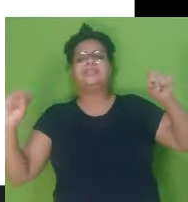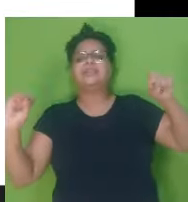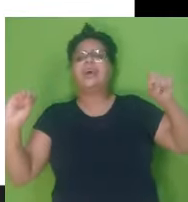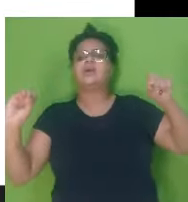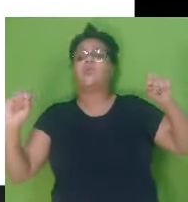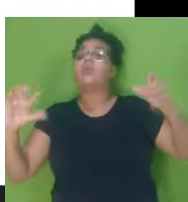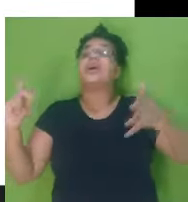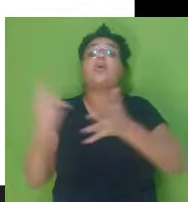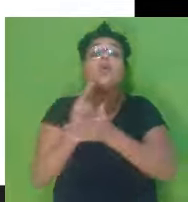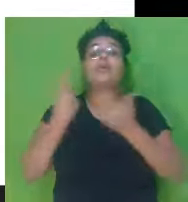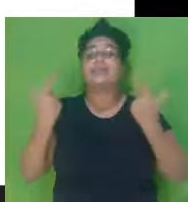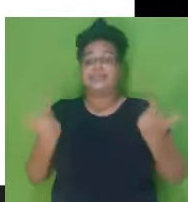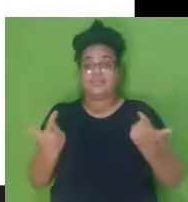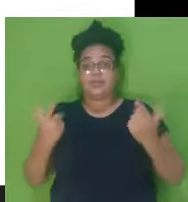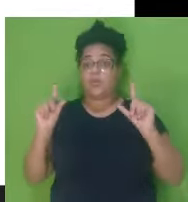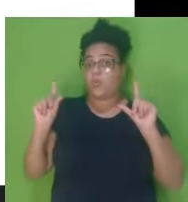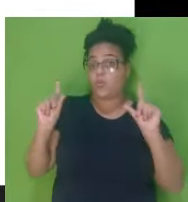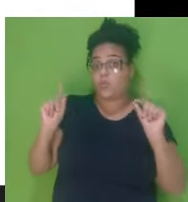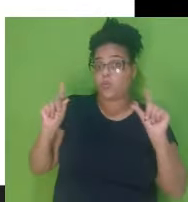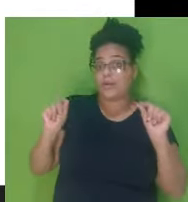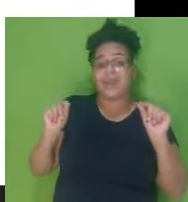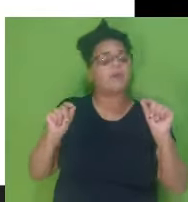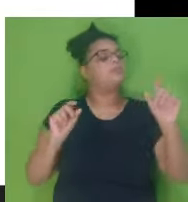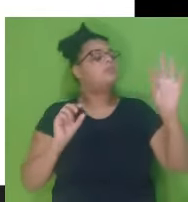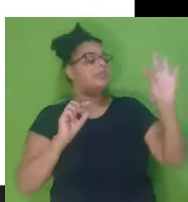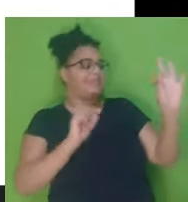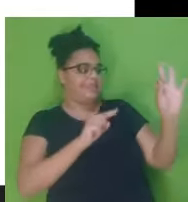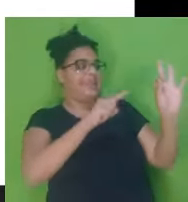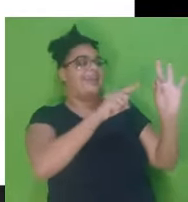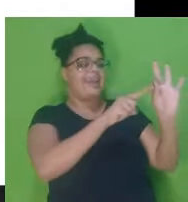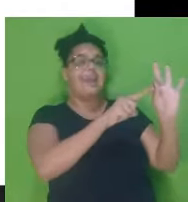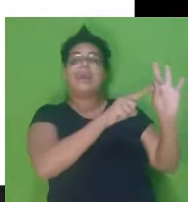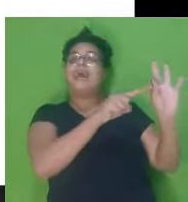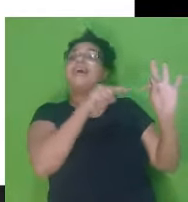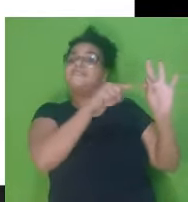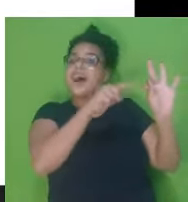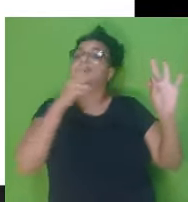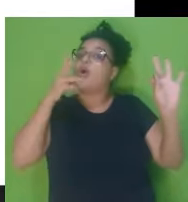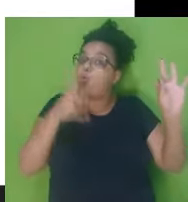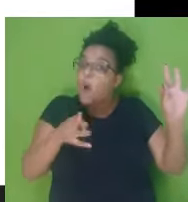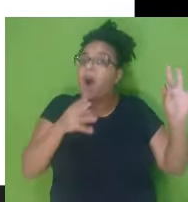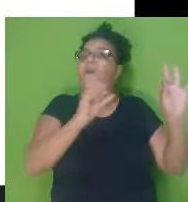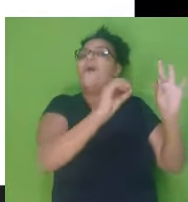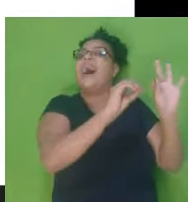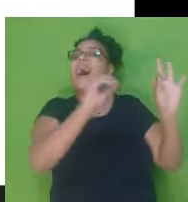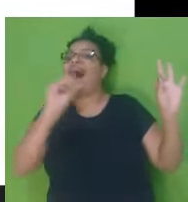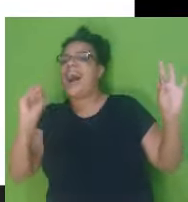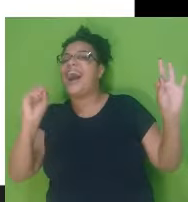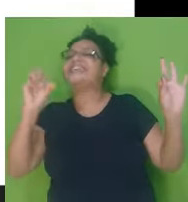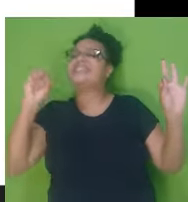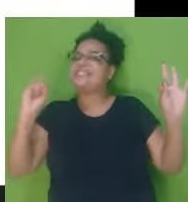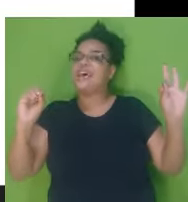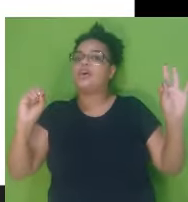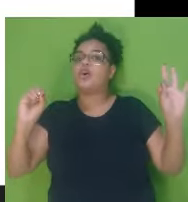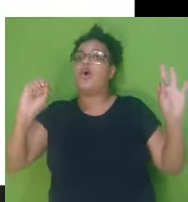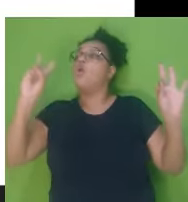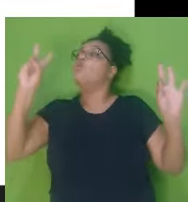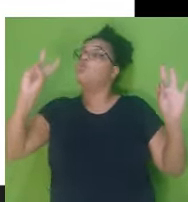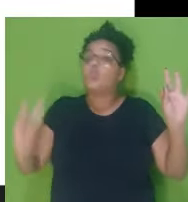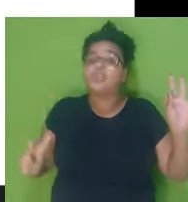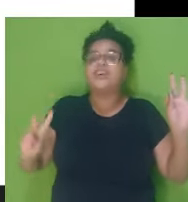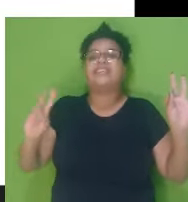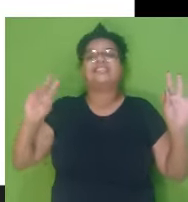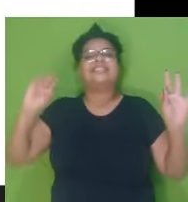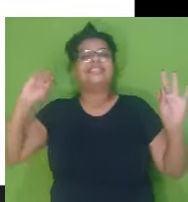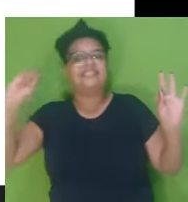acontece com o t? O t vai tender para zero também, porque o t vai tender a 2 vezes